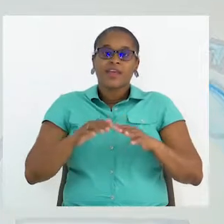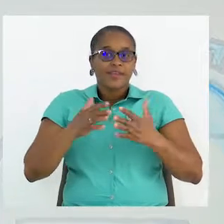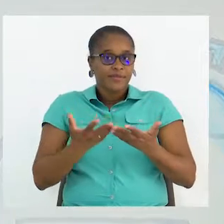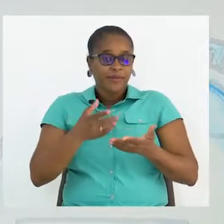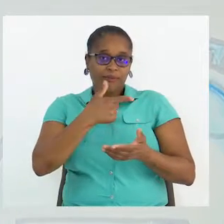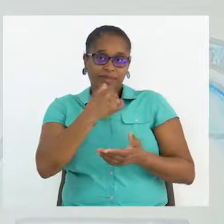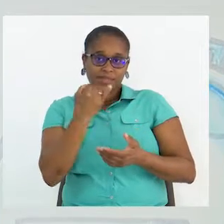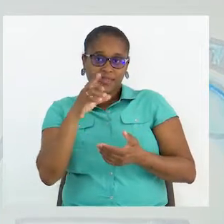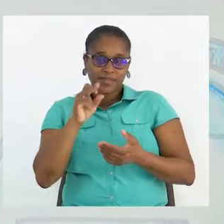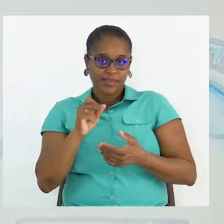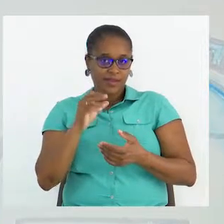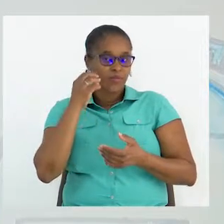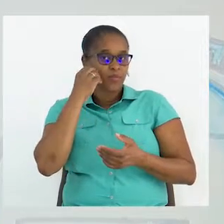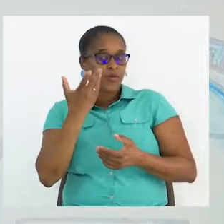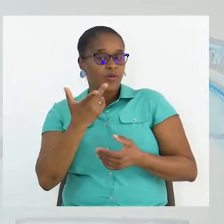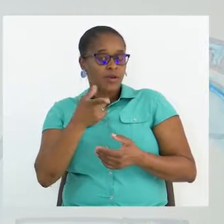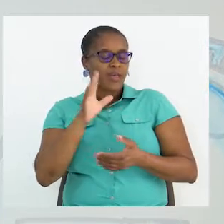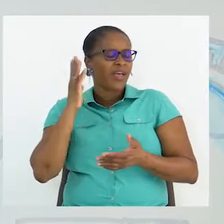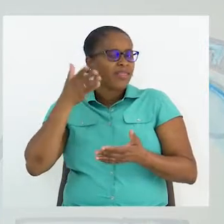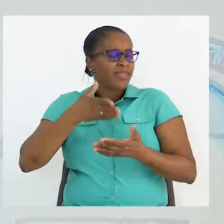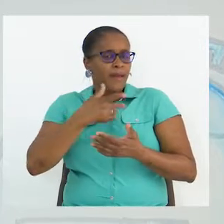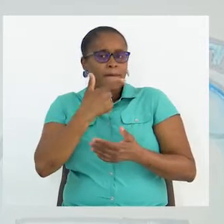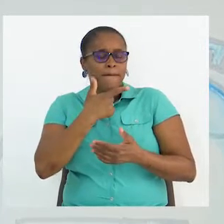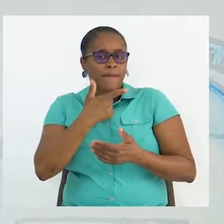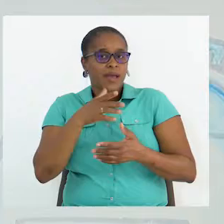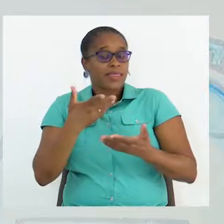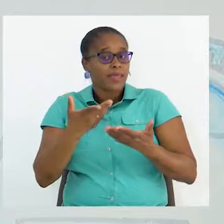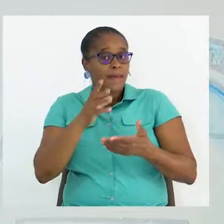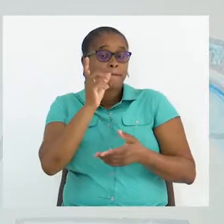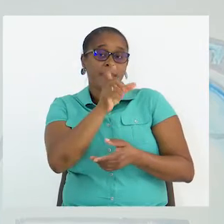Então, tira, como até a palavra diz, parece